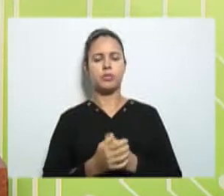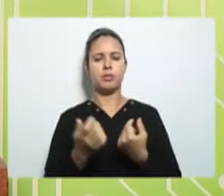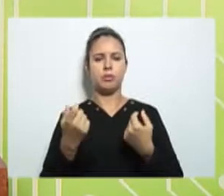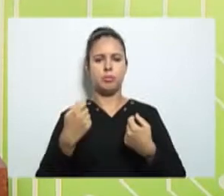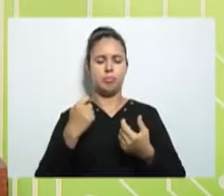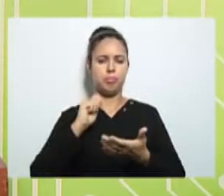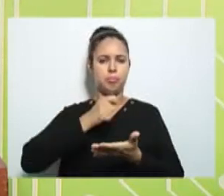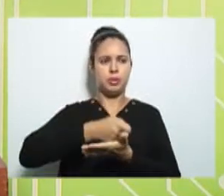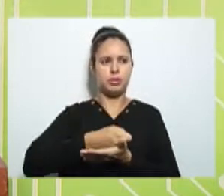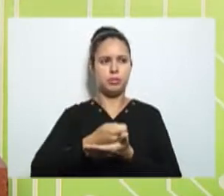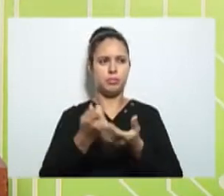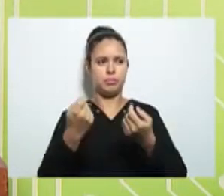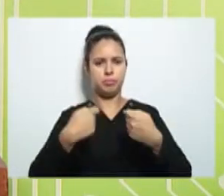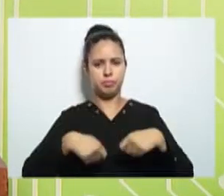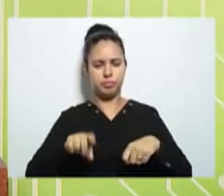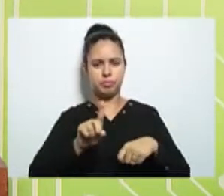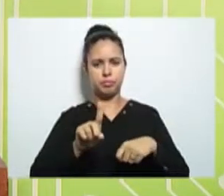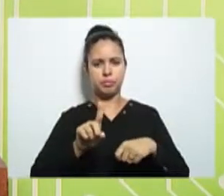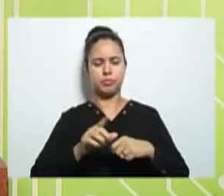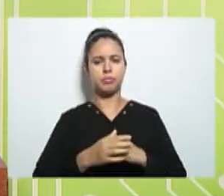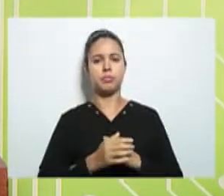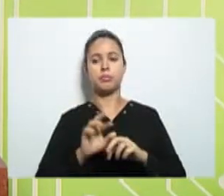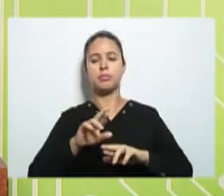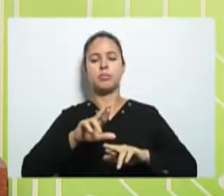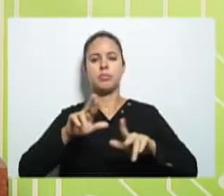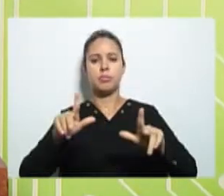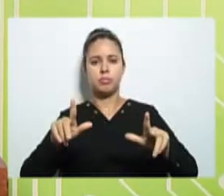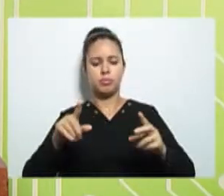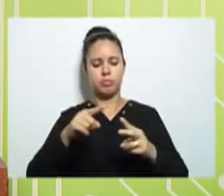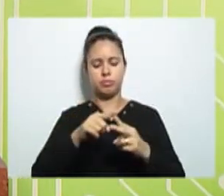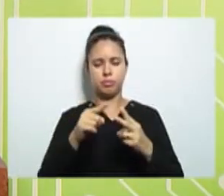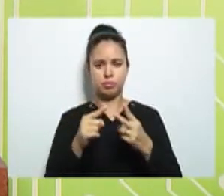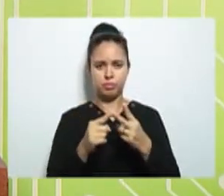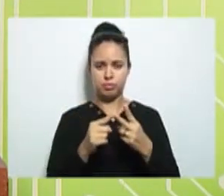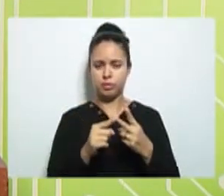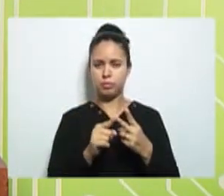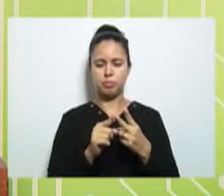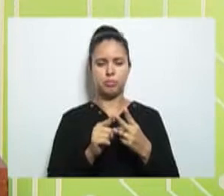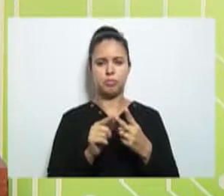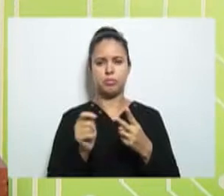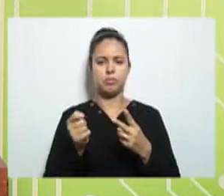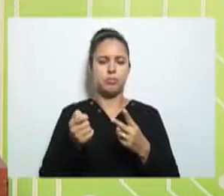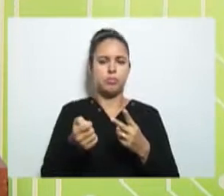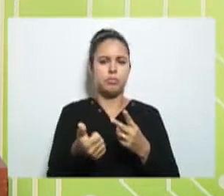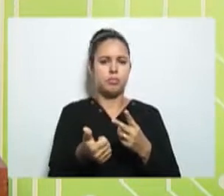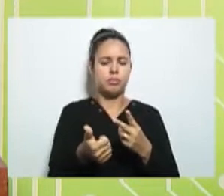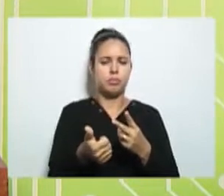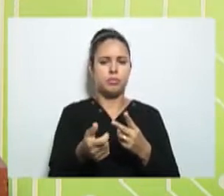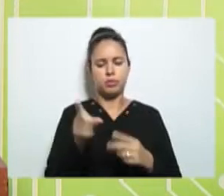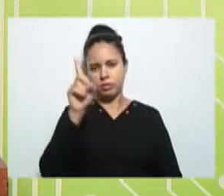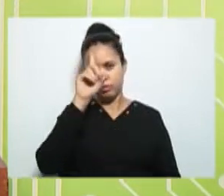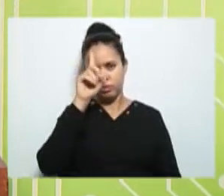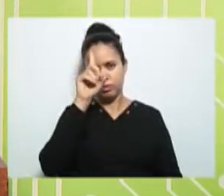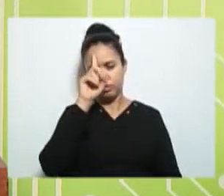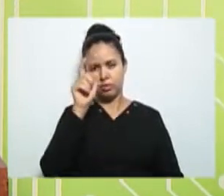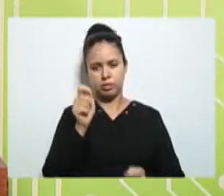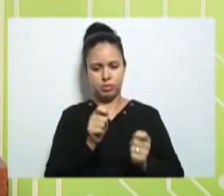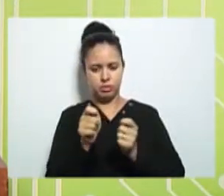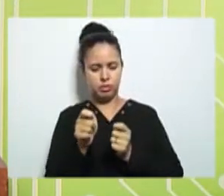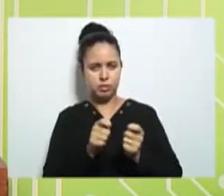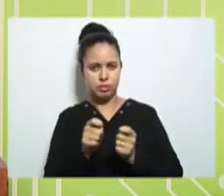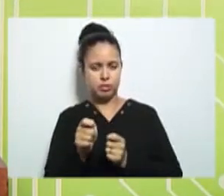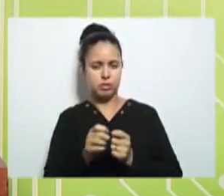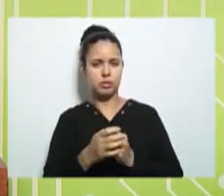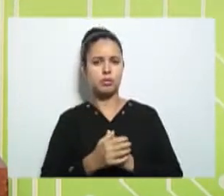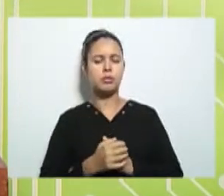precisa pagar, tá? Diferença de um para o outro, pequenas coisas, que você vai no dia a dia se ajustando para poder utilizar.